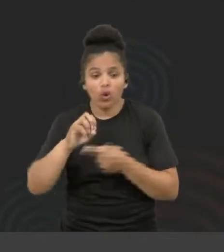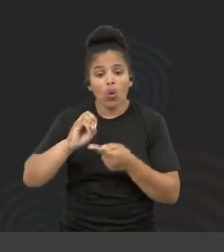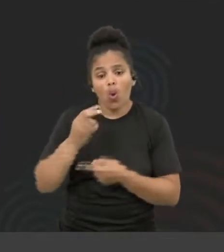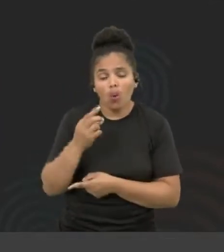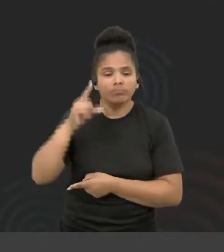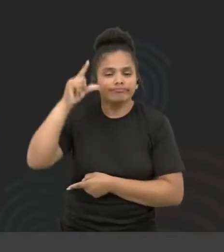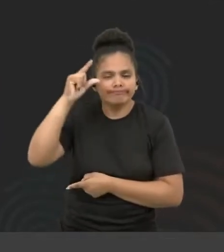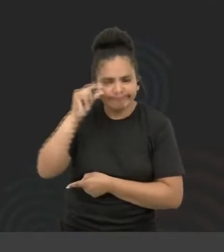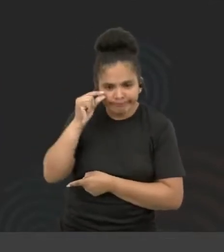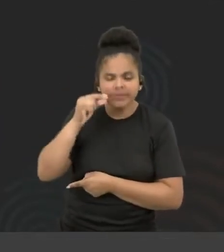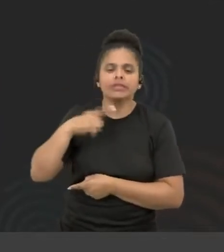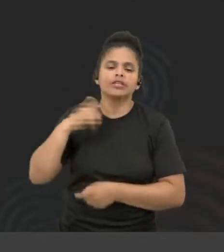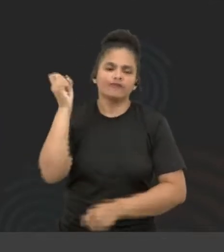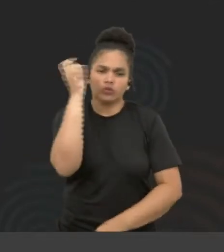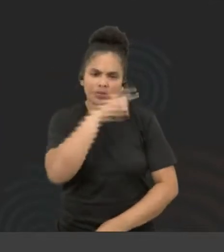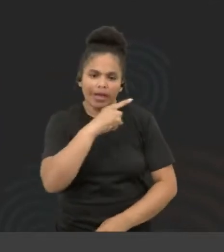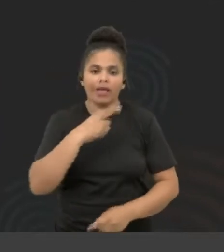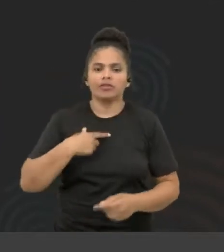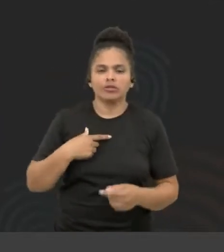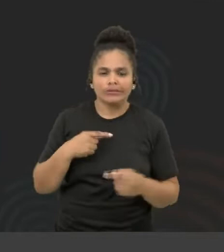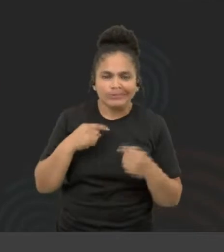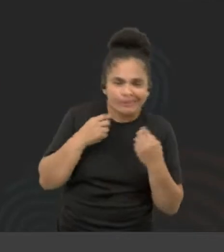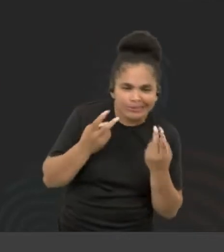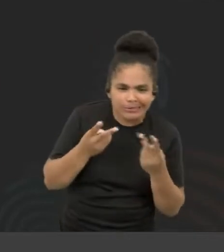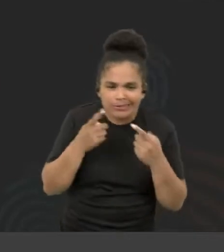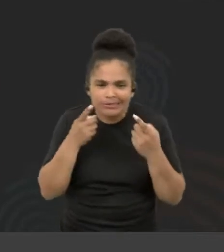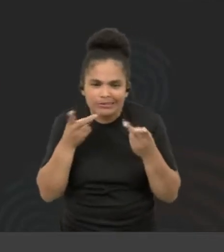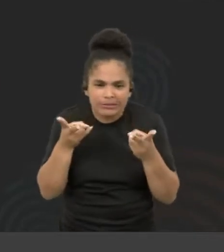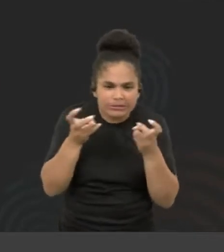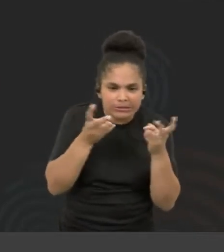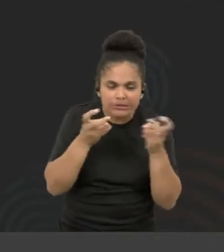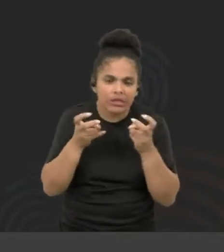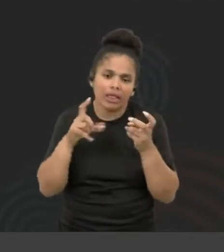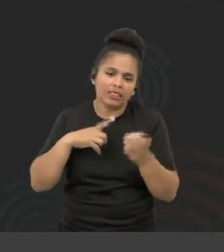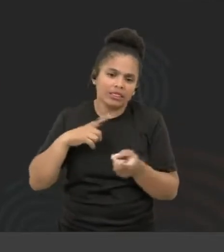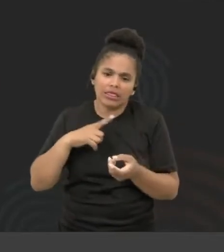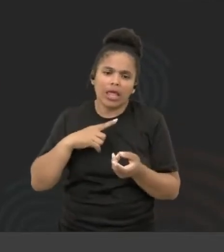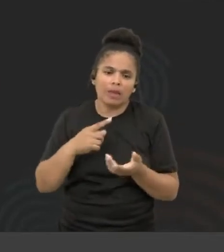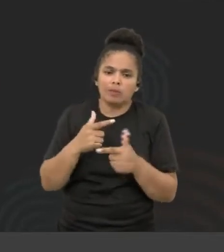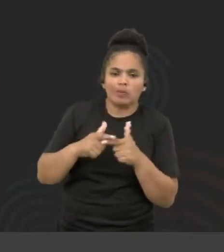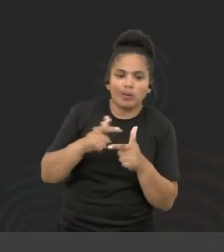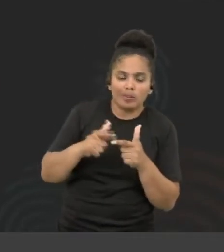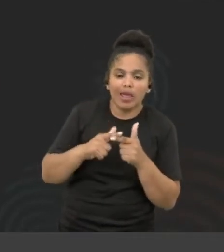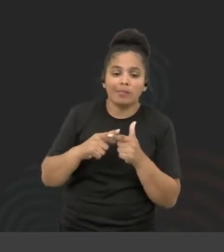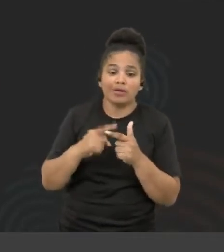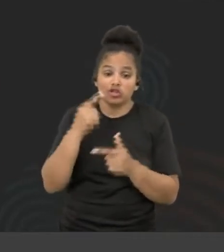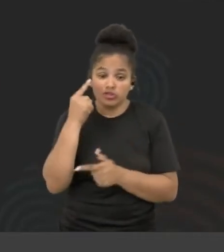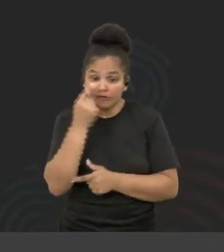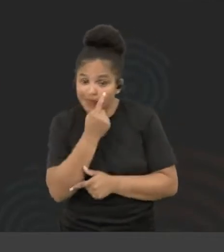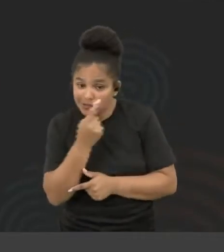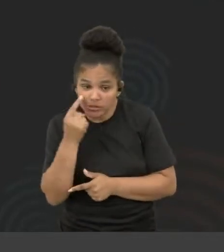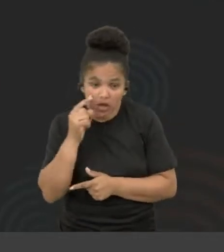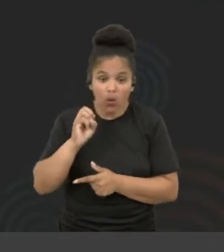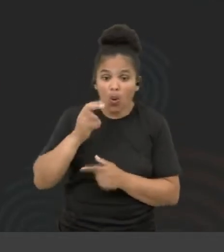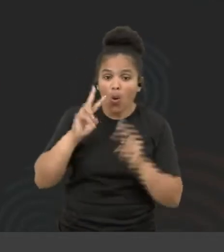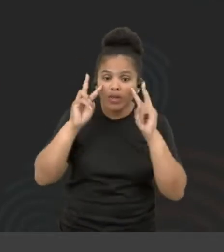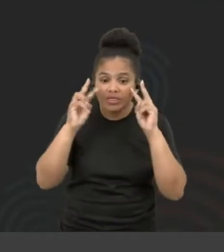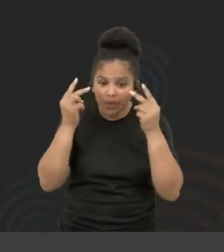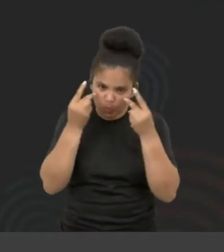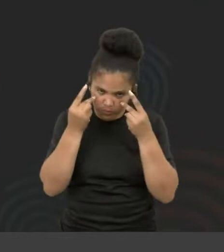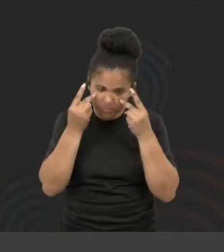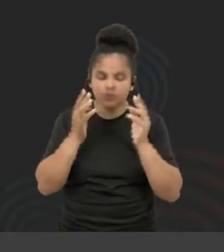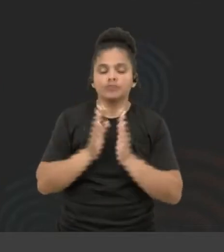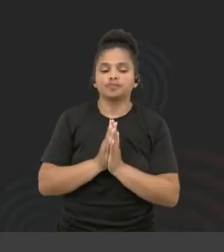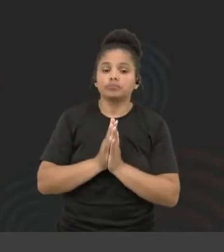ou têm dificuldade em enxergar devido a uma miopia ou talvez até um tipo de daltonismo. Então, é muito interessante quando a gente